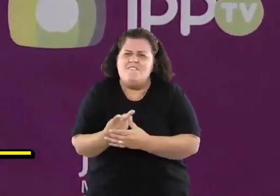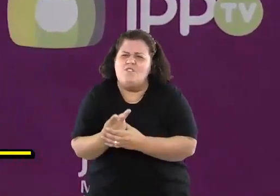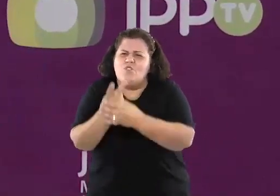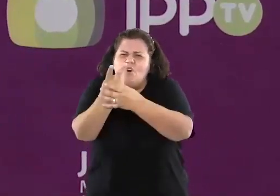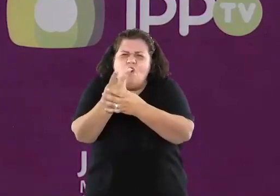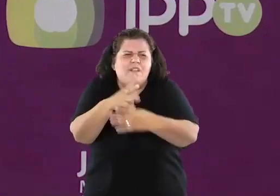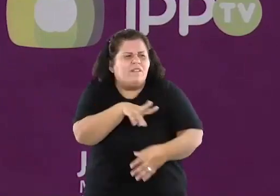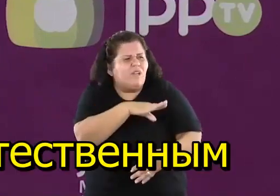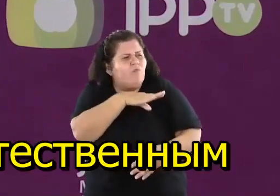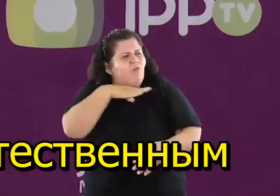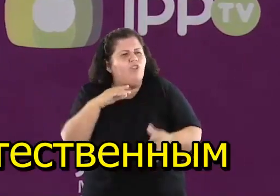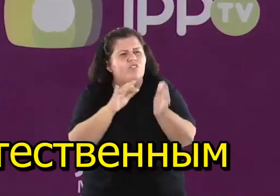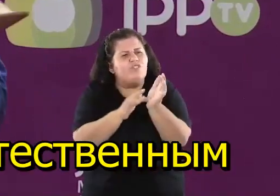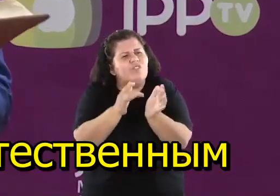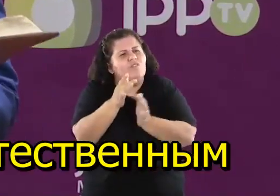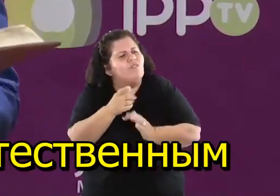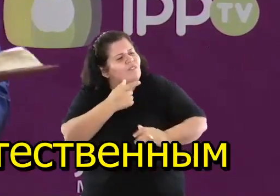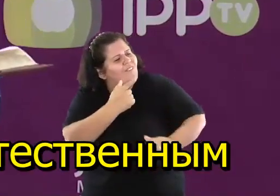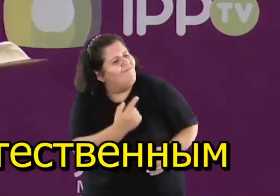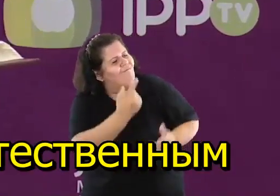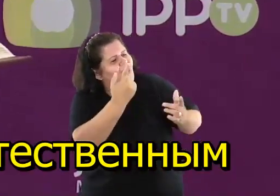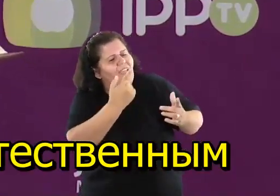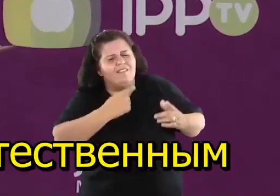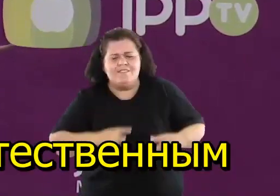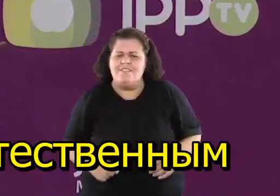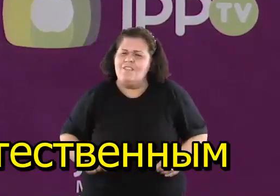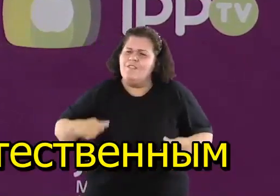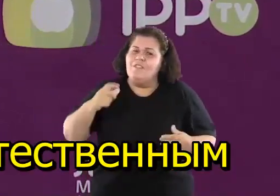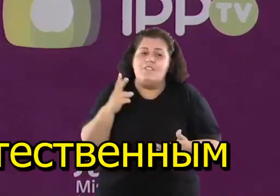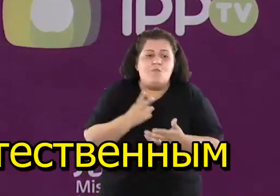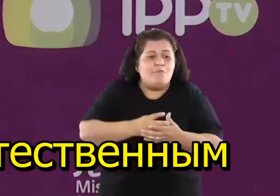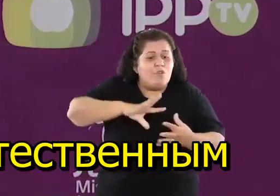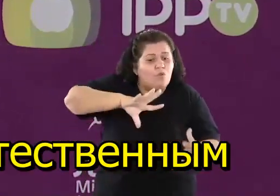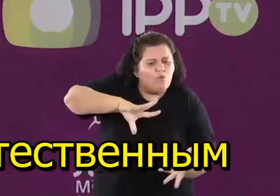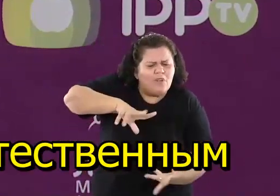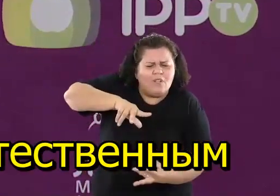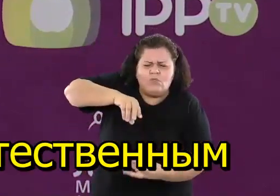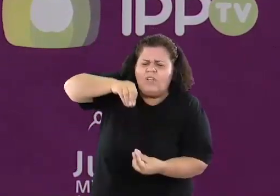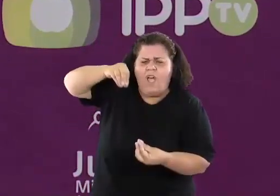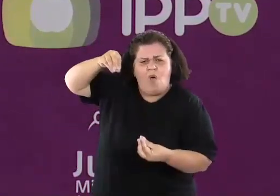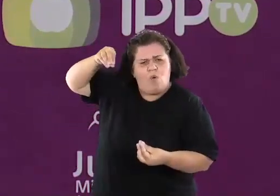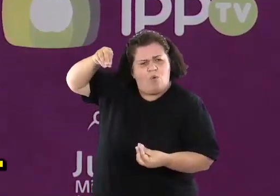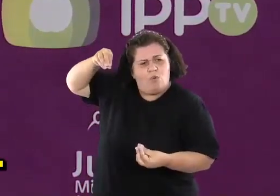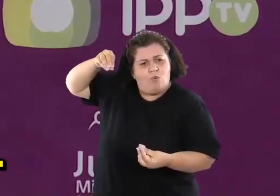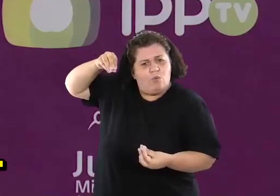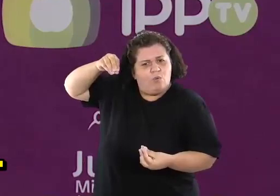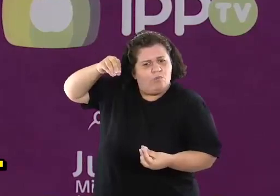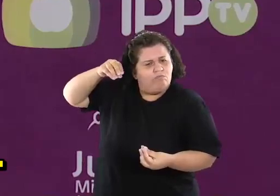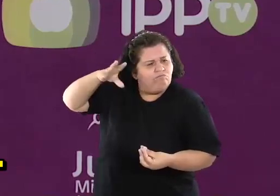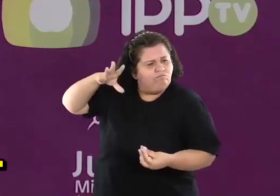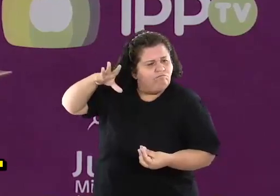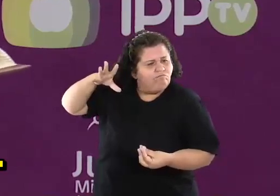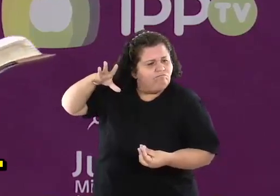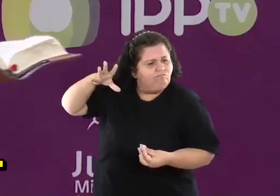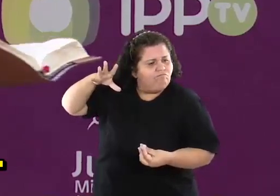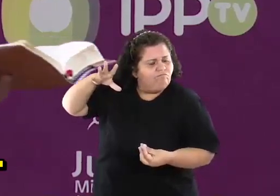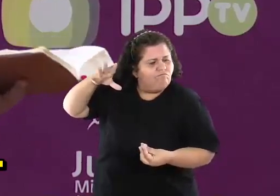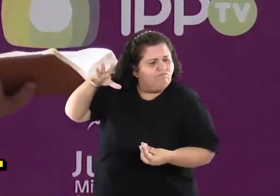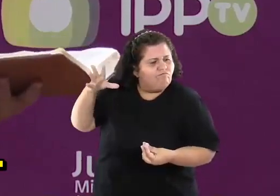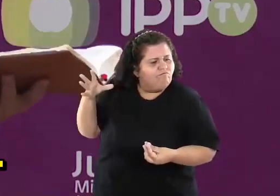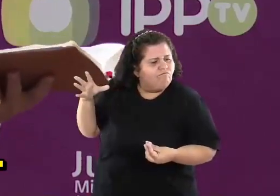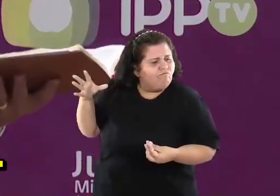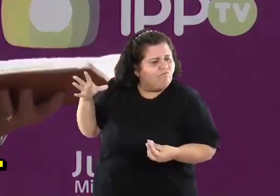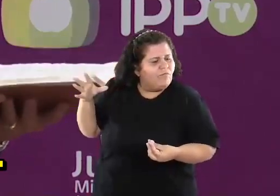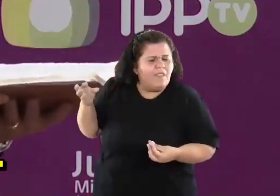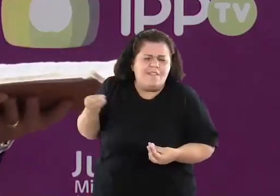morte é lidar sempre com o sobrenatural na